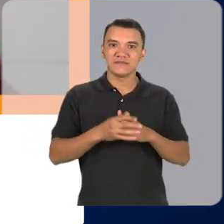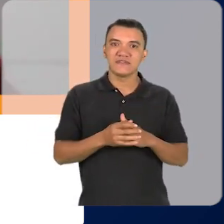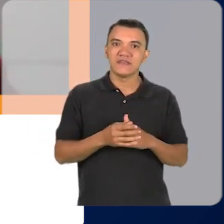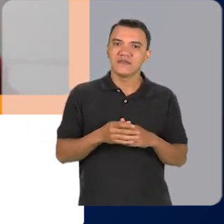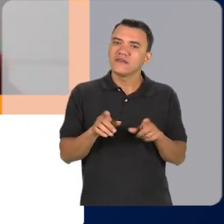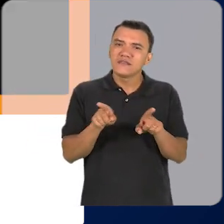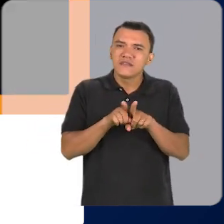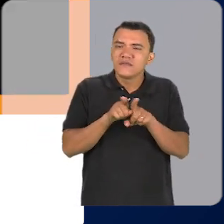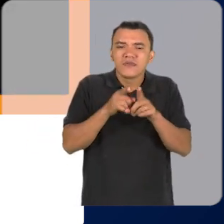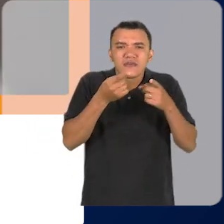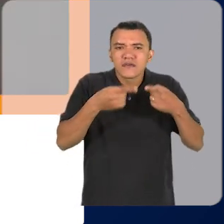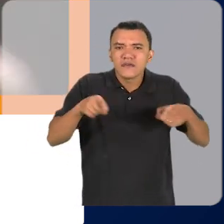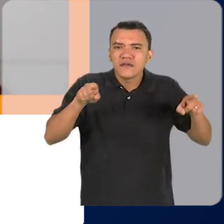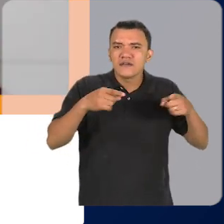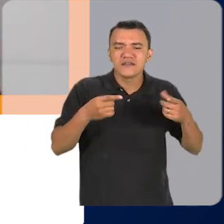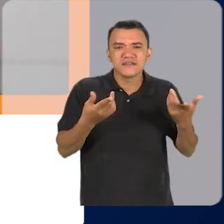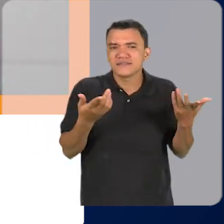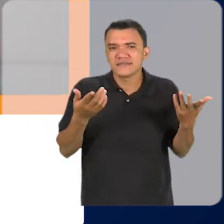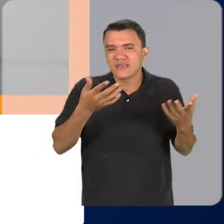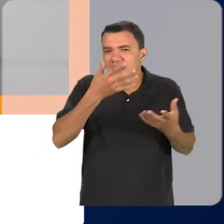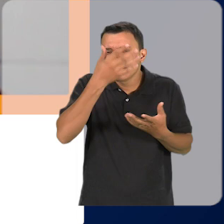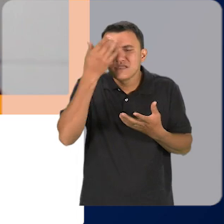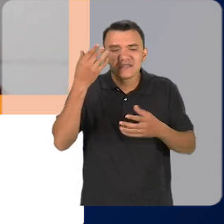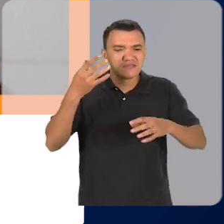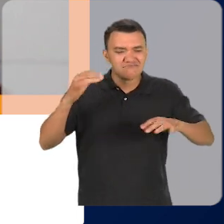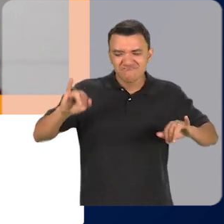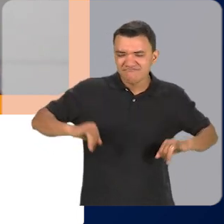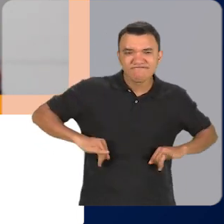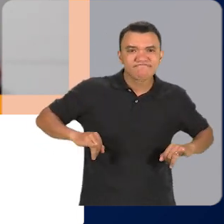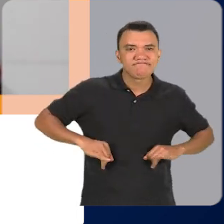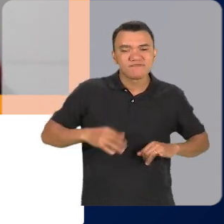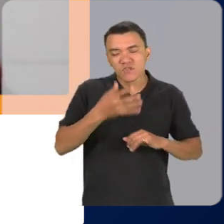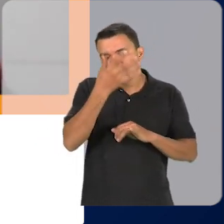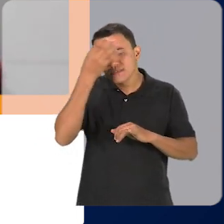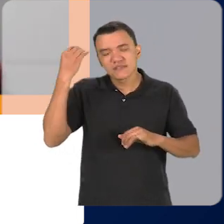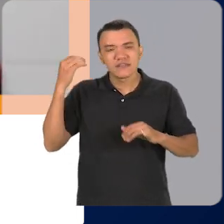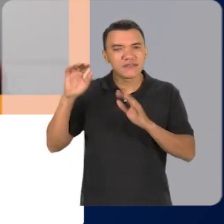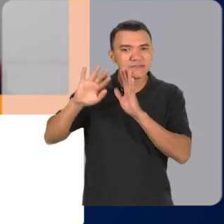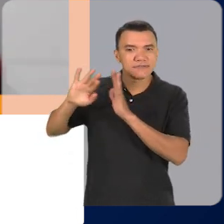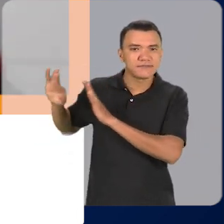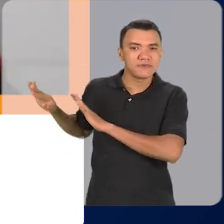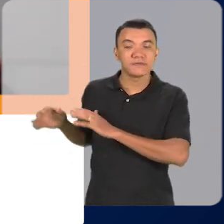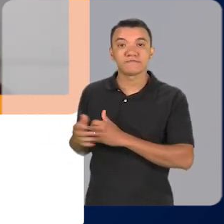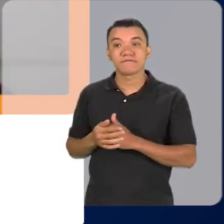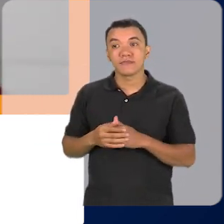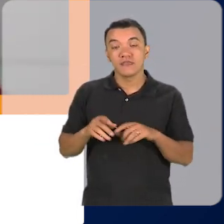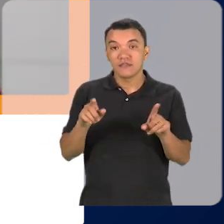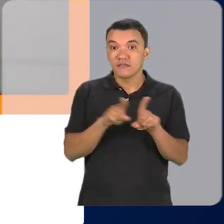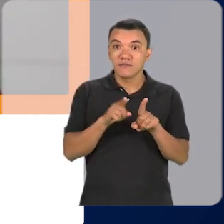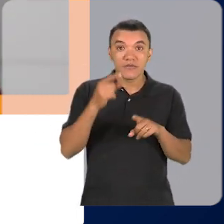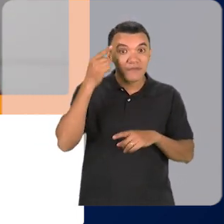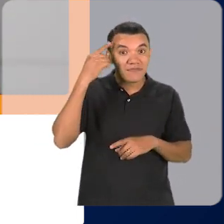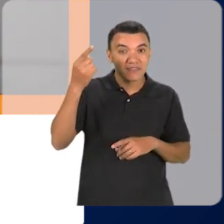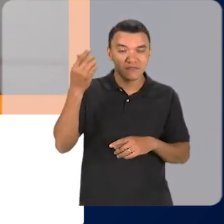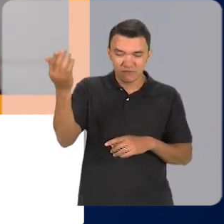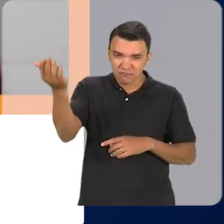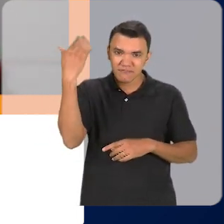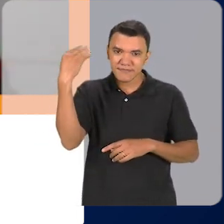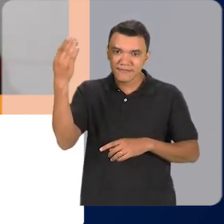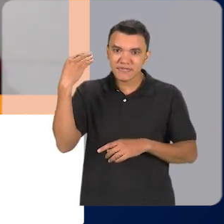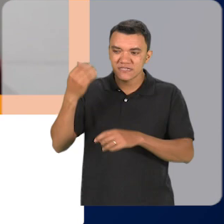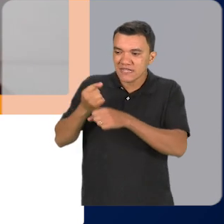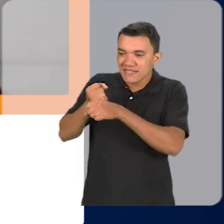canta esquece o sofrimento. Então a gente também pensa que naquela época dos escravos, cantar era uma